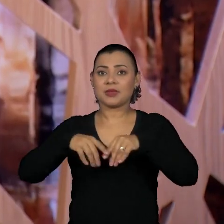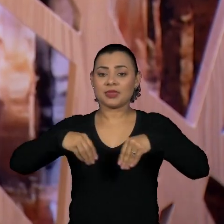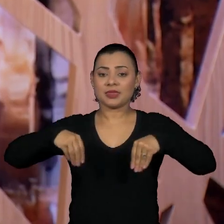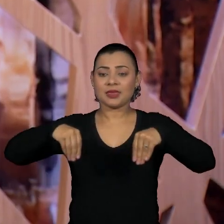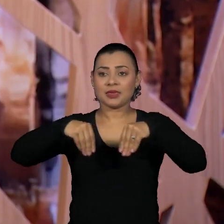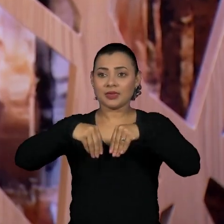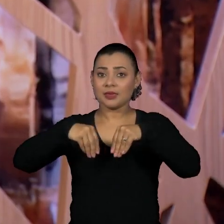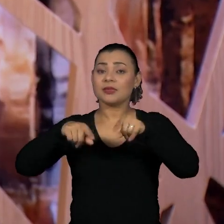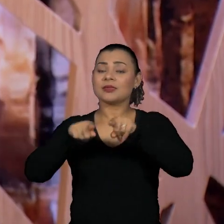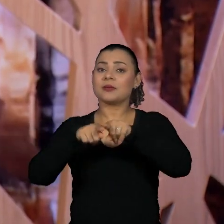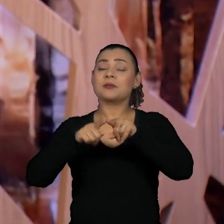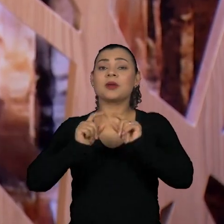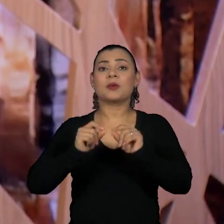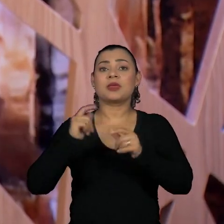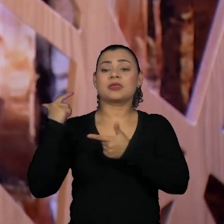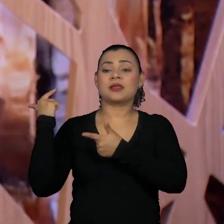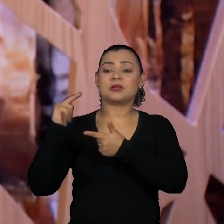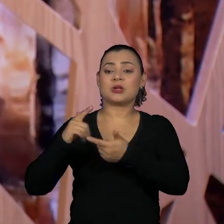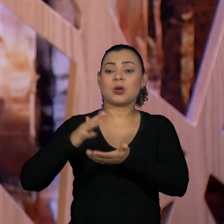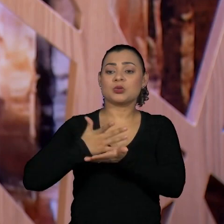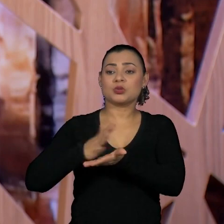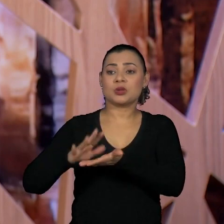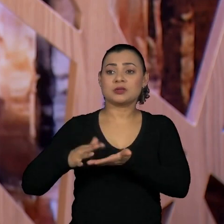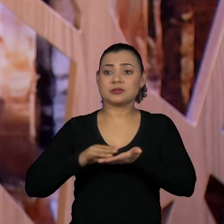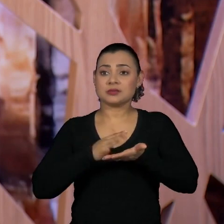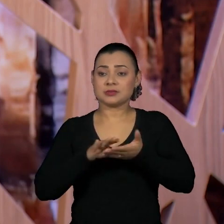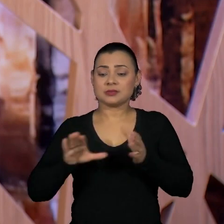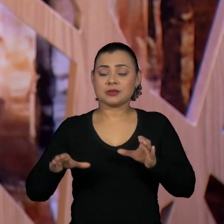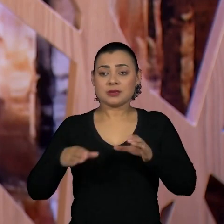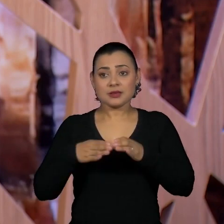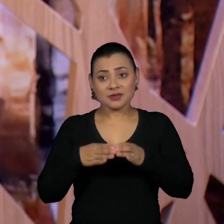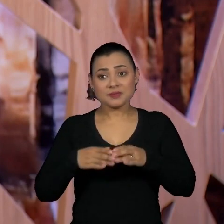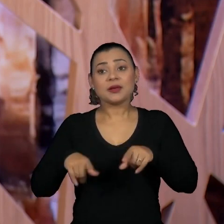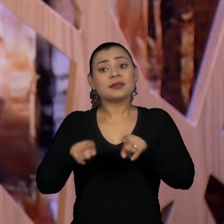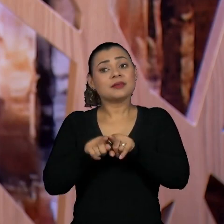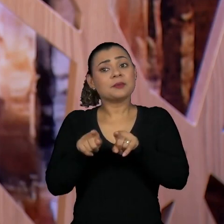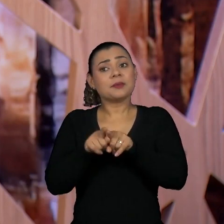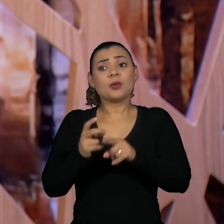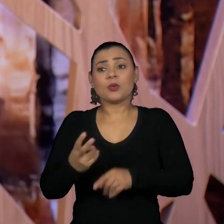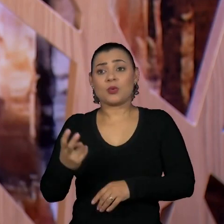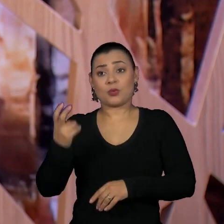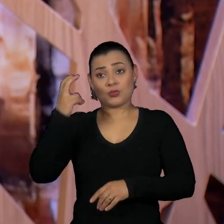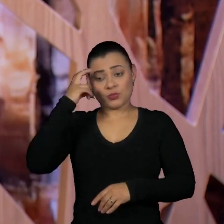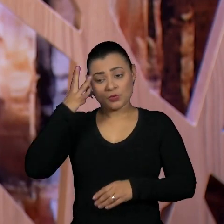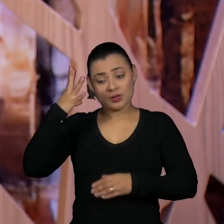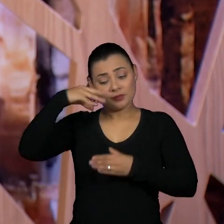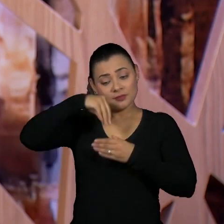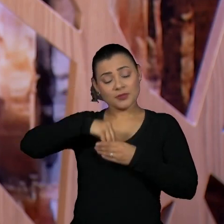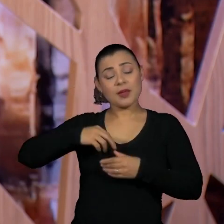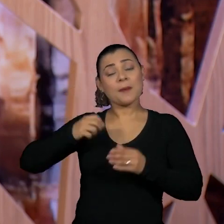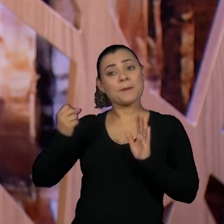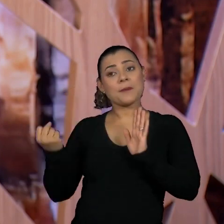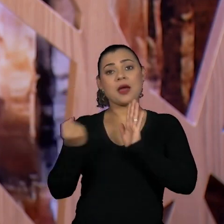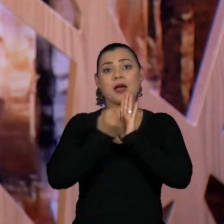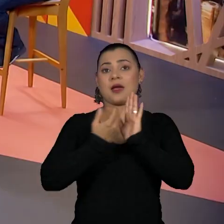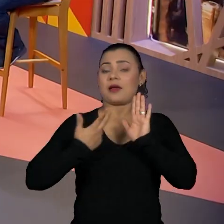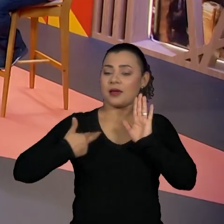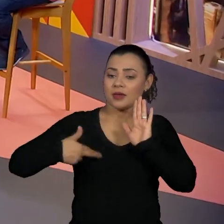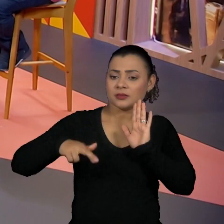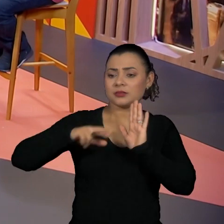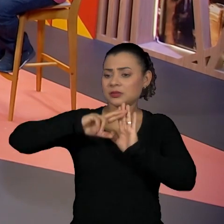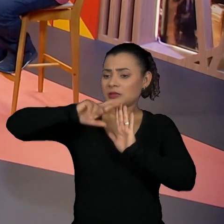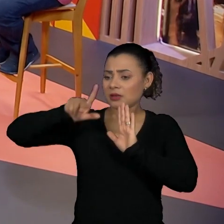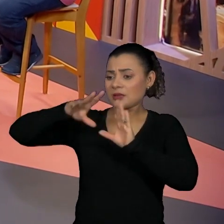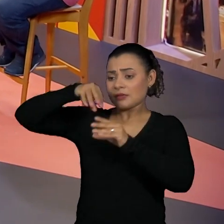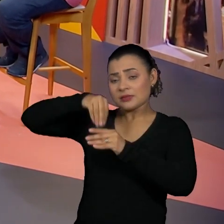samba. Veja que a cultura e esses espaços de sociabilidade sempre foi uma marca de uma forma de organização